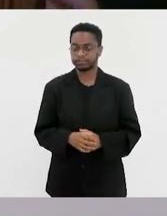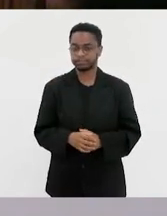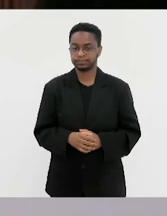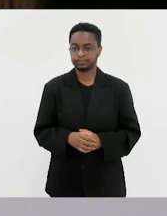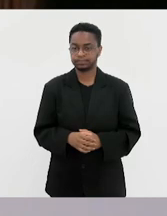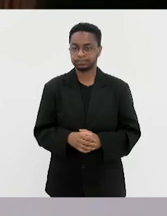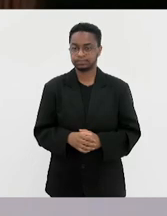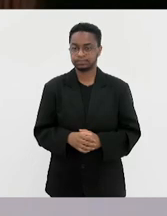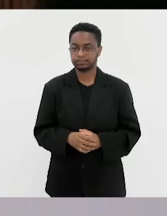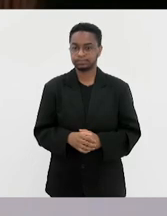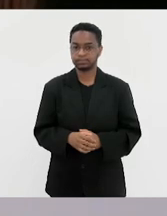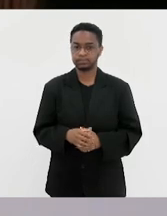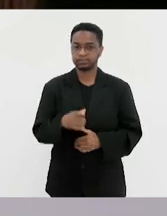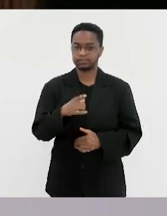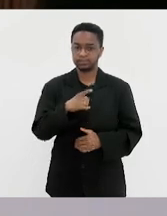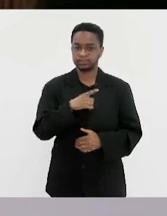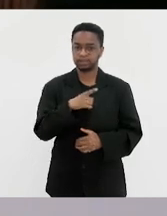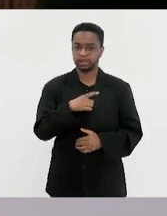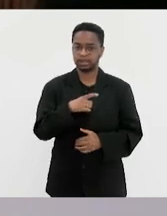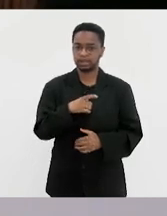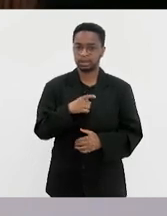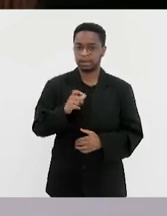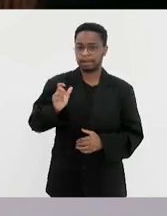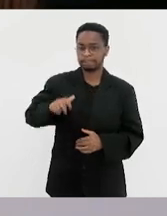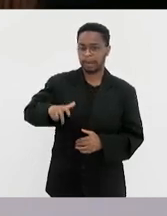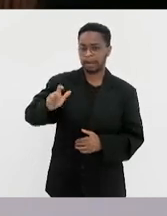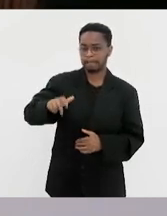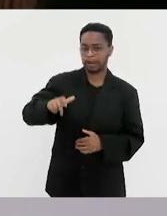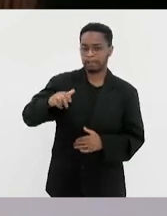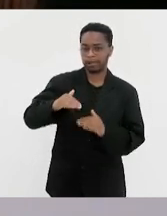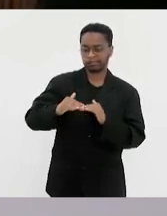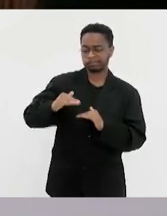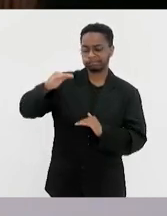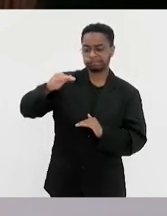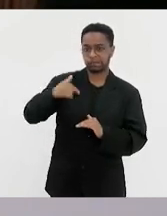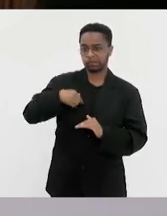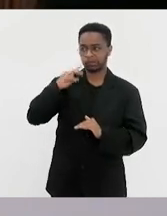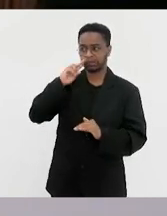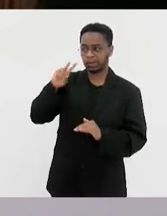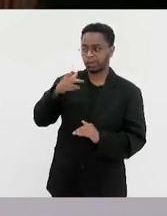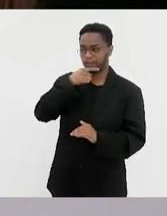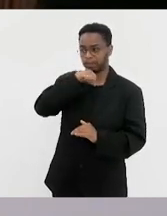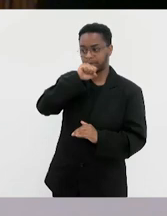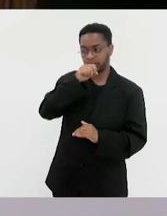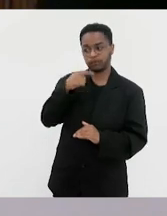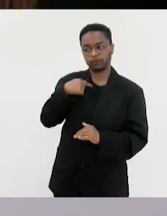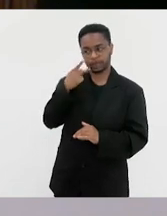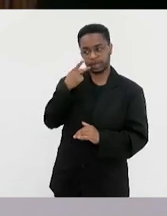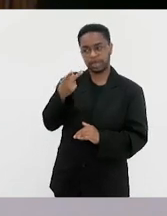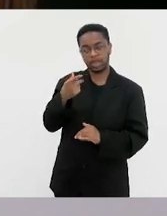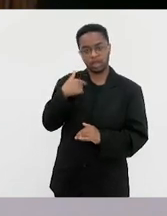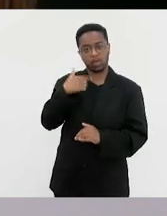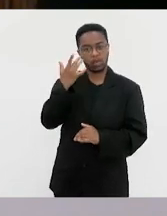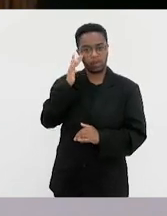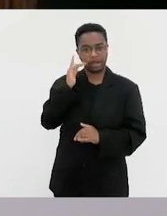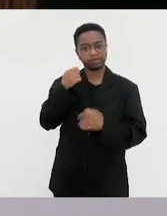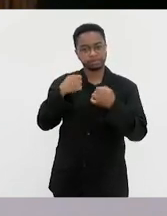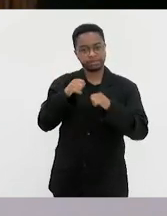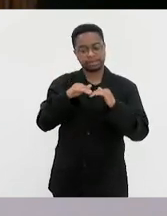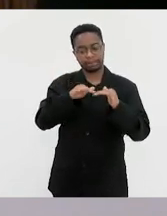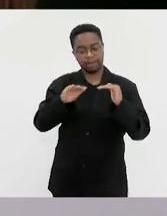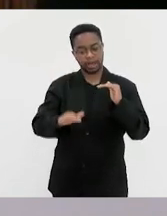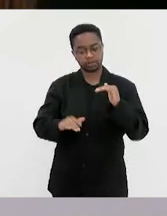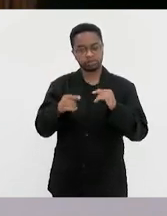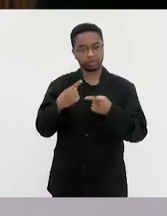Tinha uns degraus bem grandes na arquibancada, e eu olhei para o meu pai e falei: pai, eu acho que a gente vai ter que ver aqui daqui de baixo, porque meu avô não vai